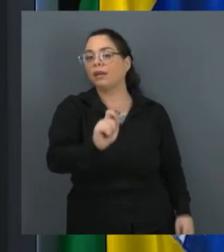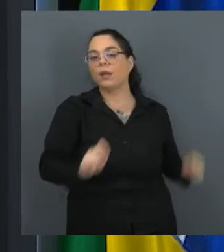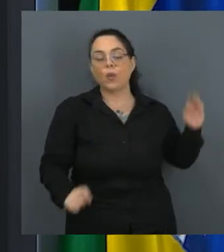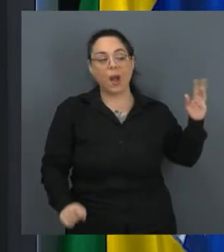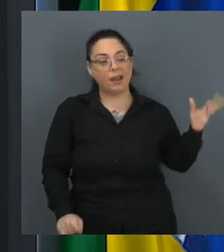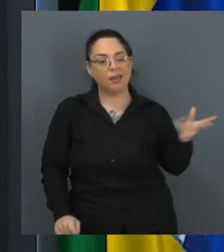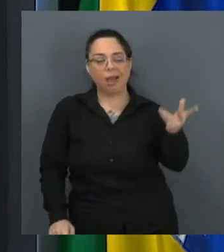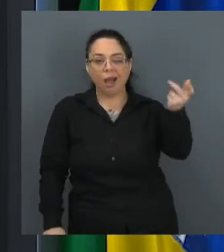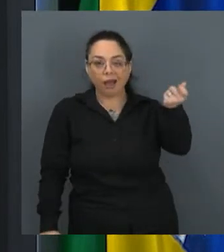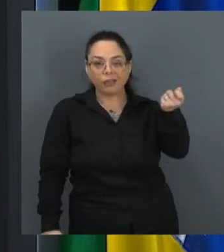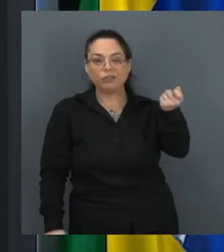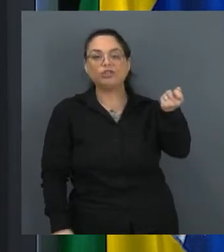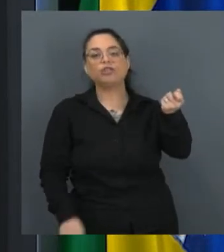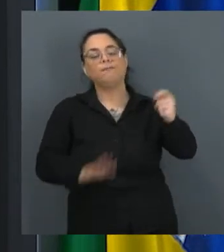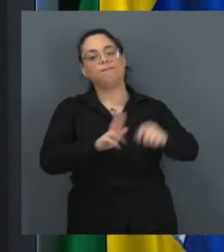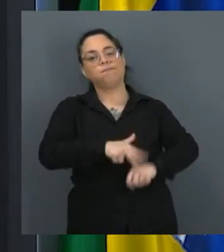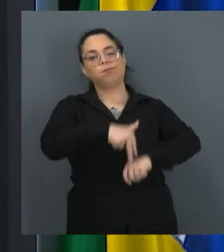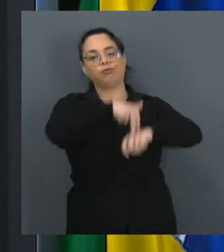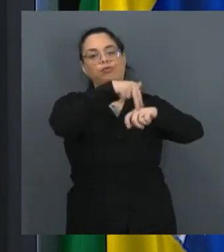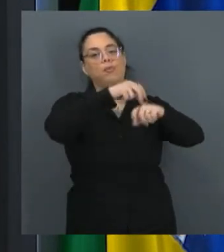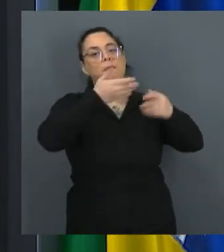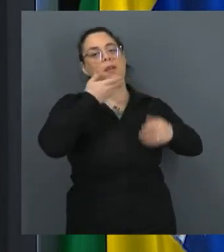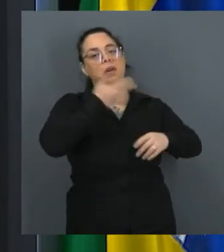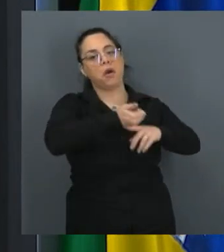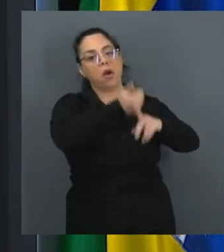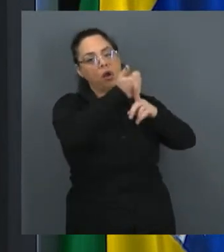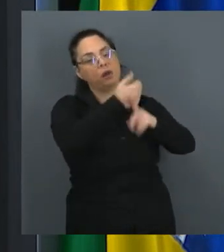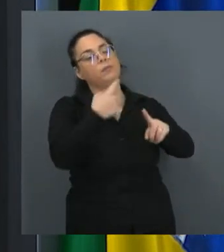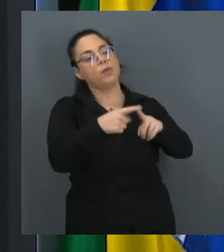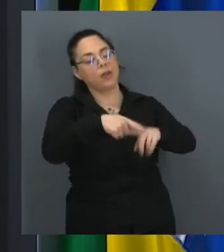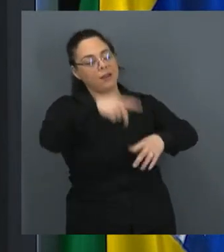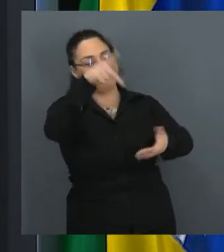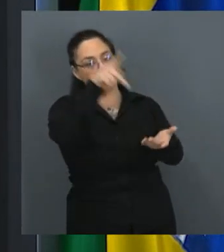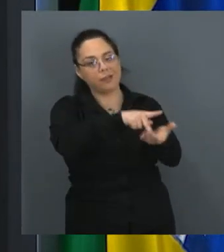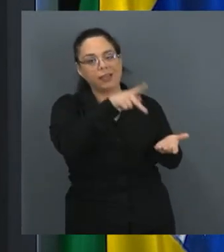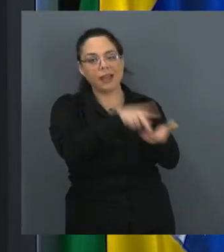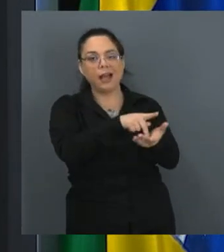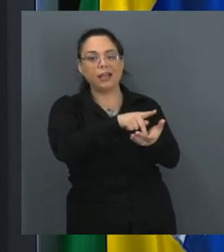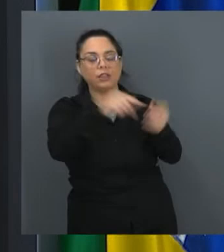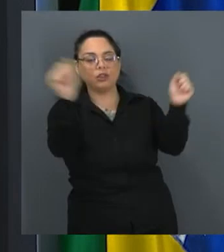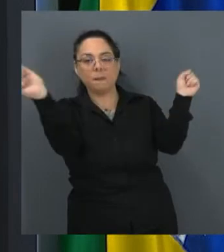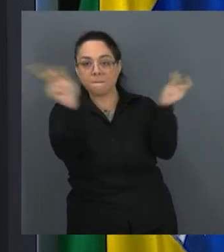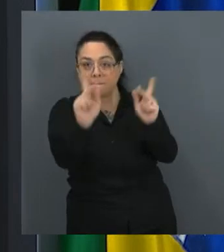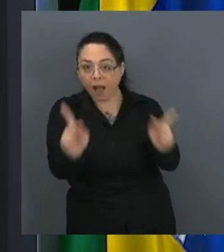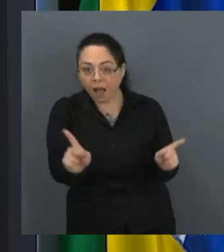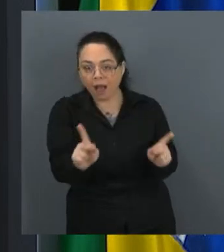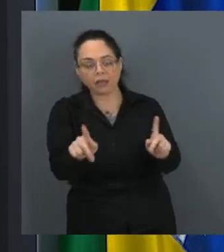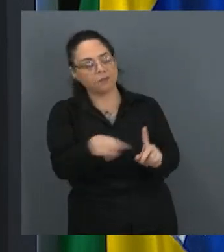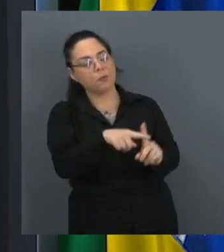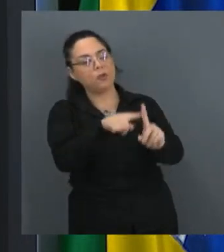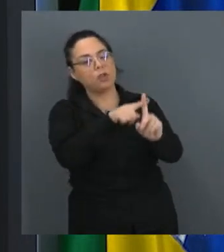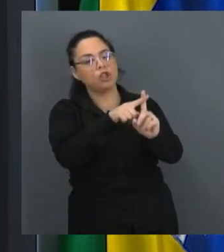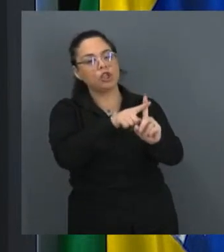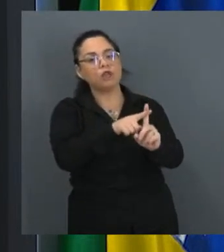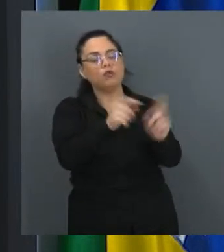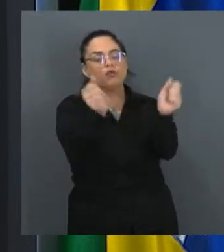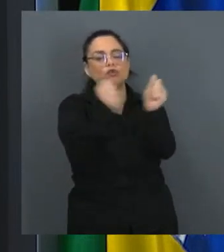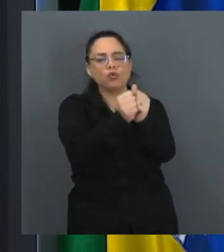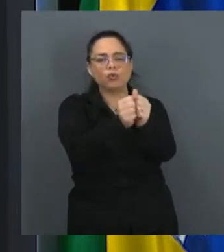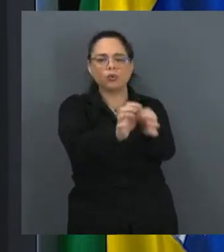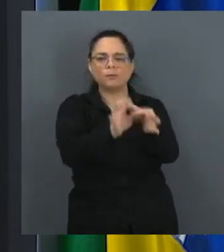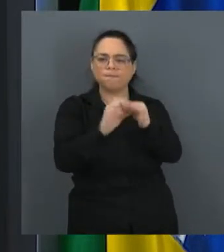acabam prevalecendo com a força da verdade, da paz, que juntas são